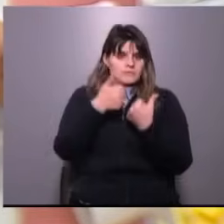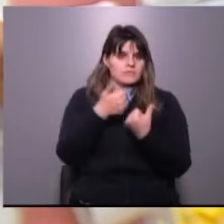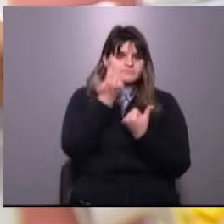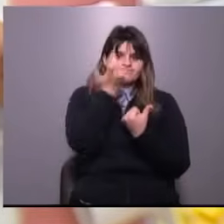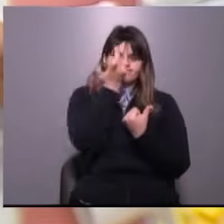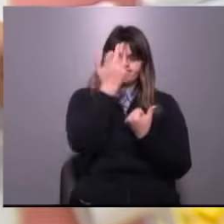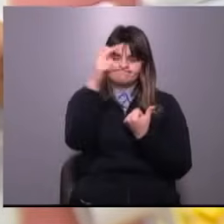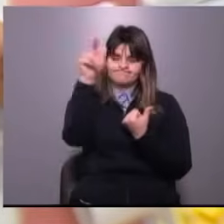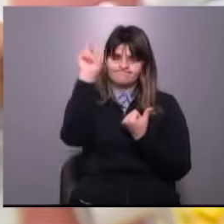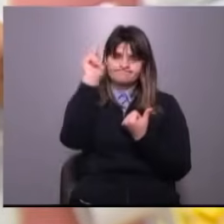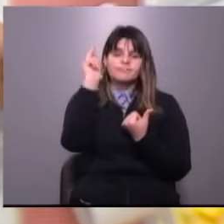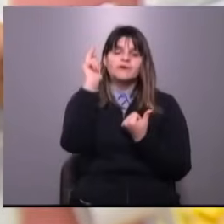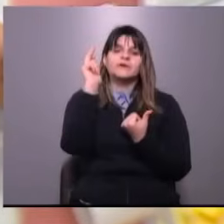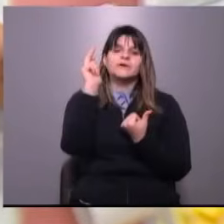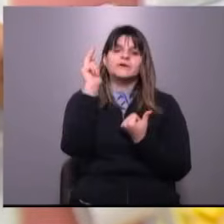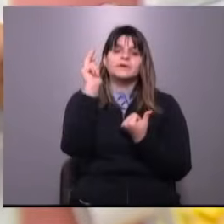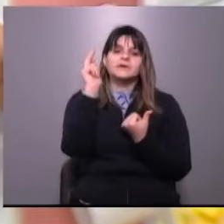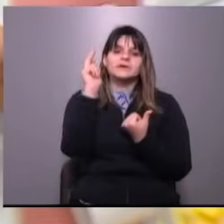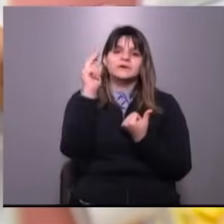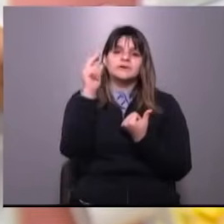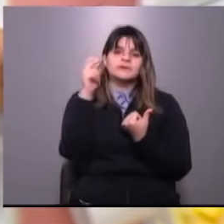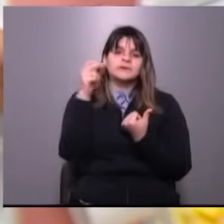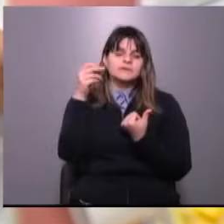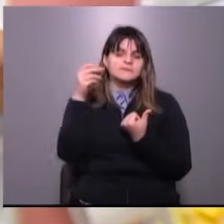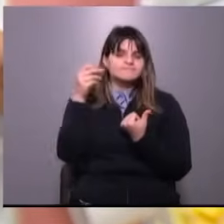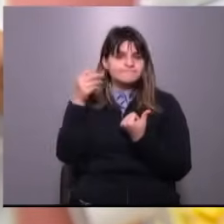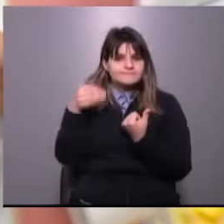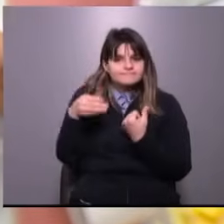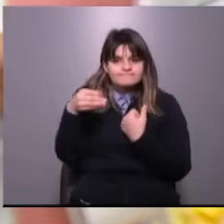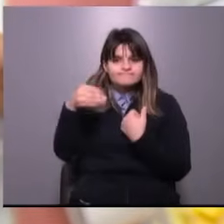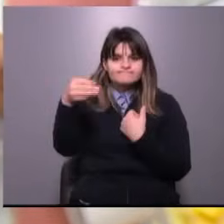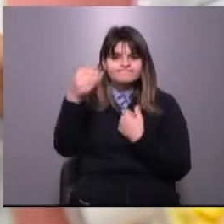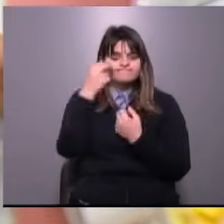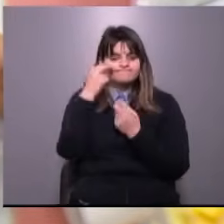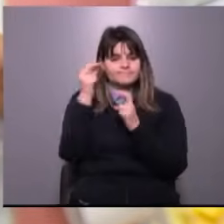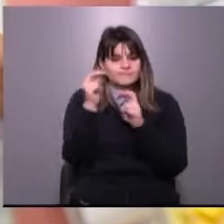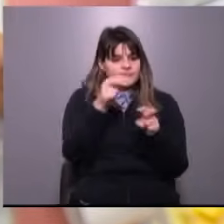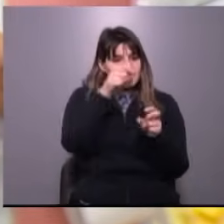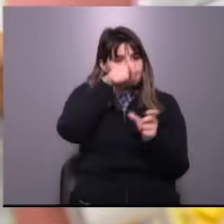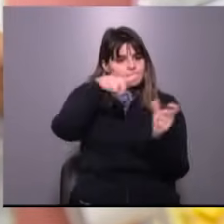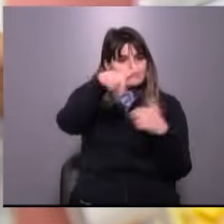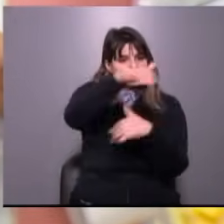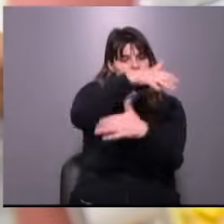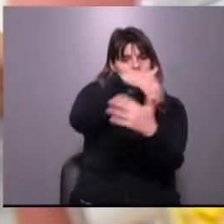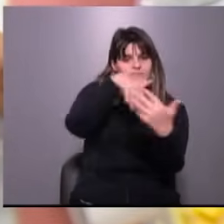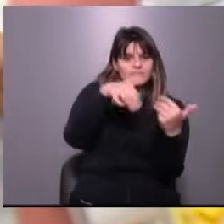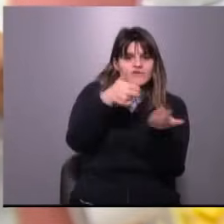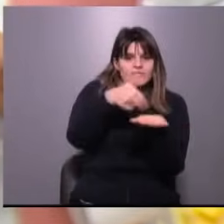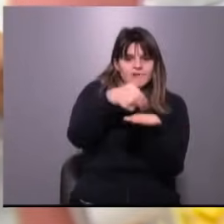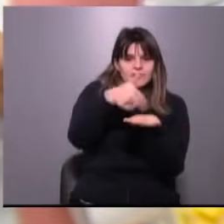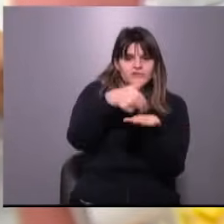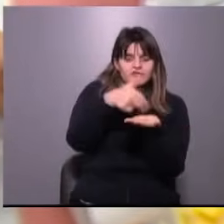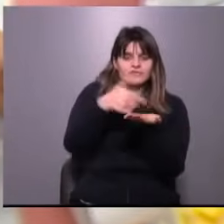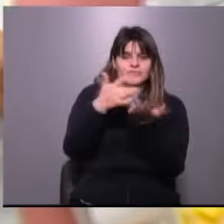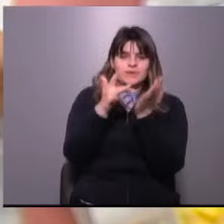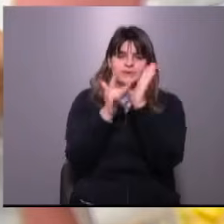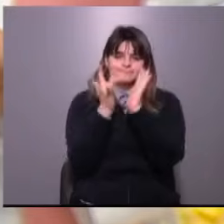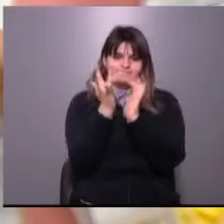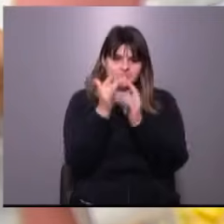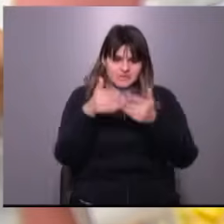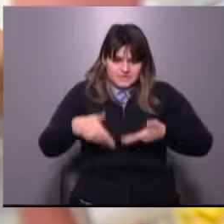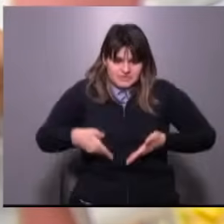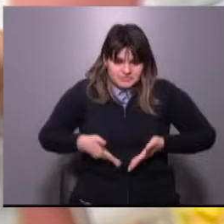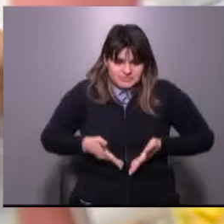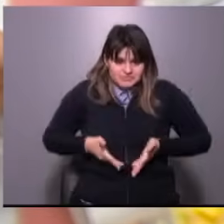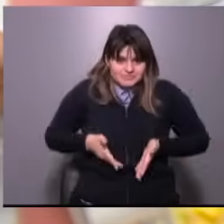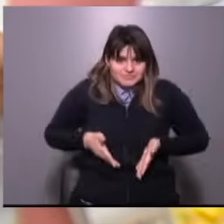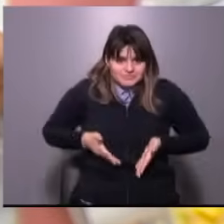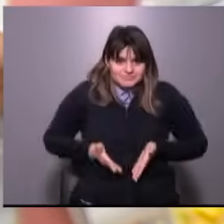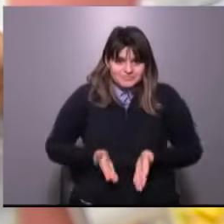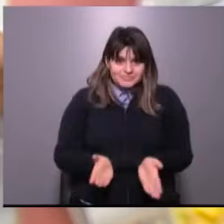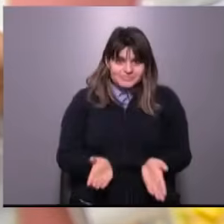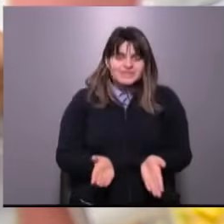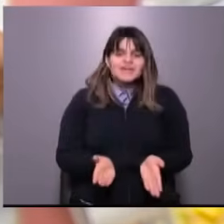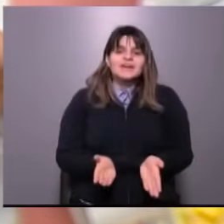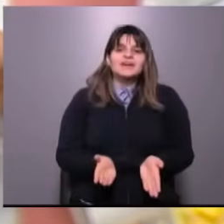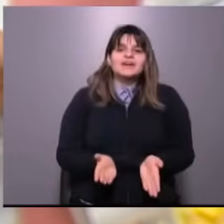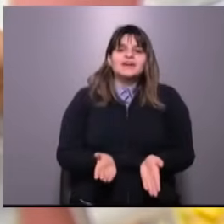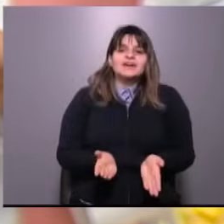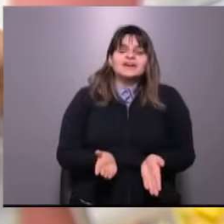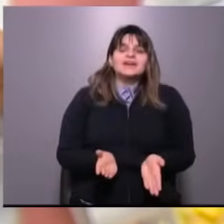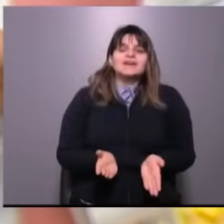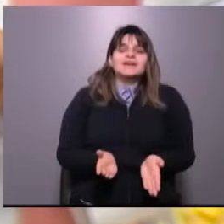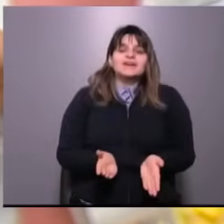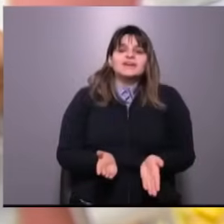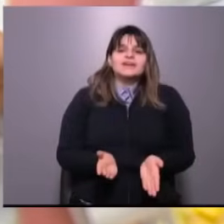Deus de infinita bondade, que vedes o vosso povo esperar fielmente o Natal do Senhor,